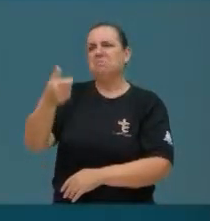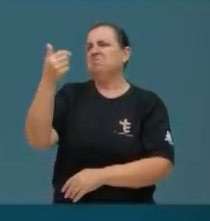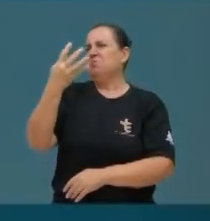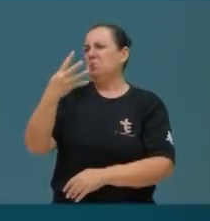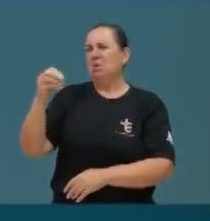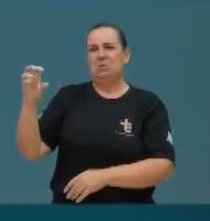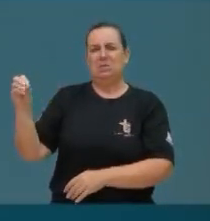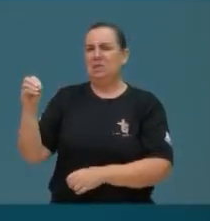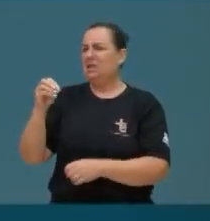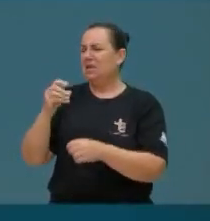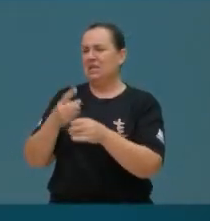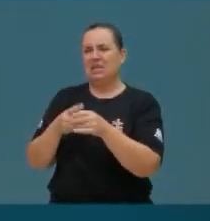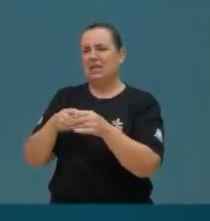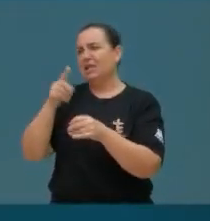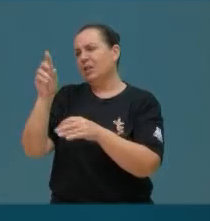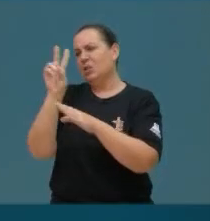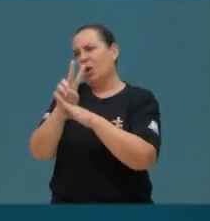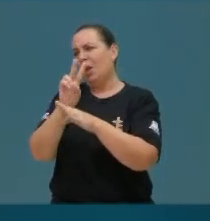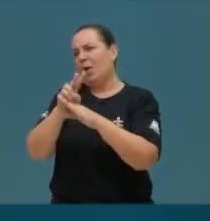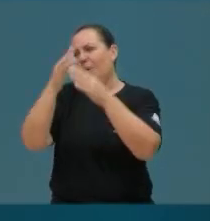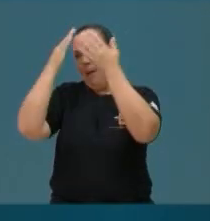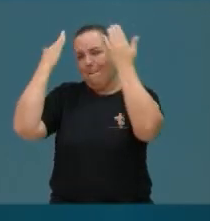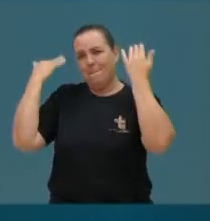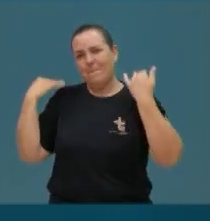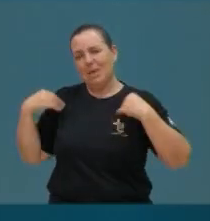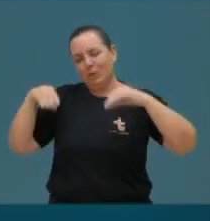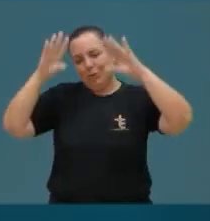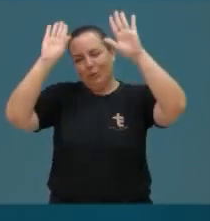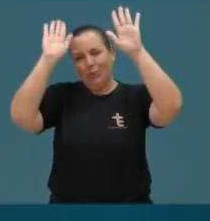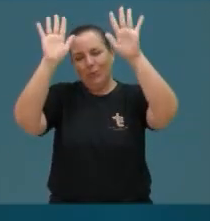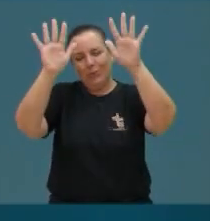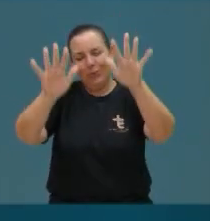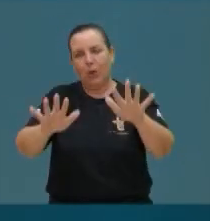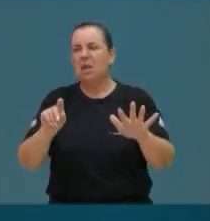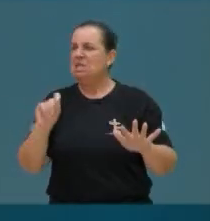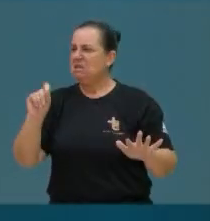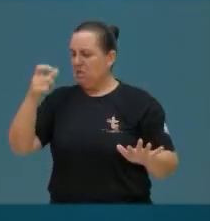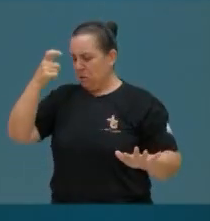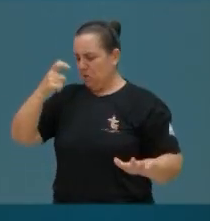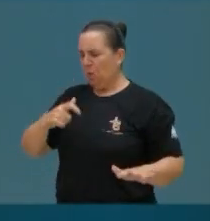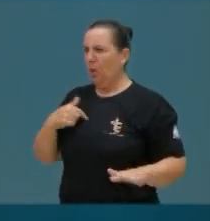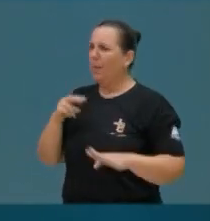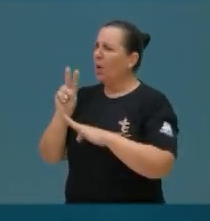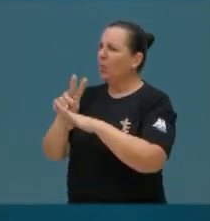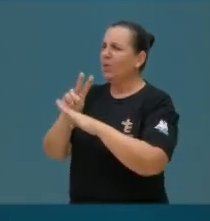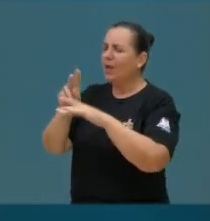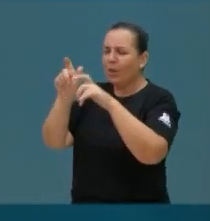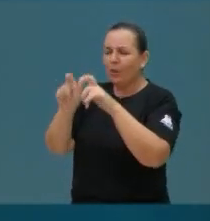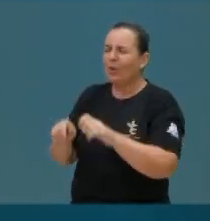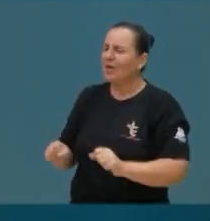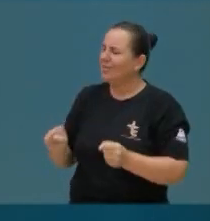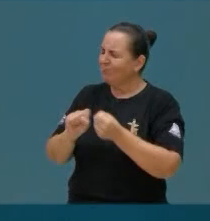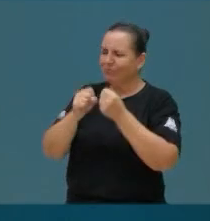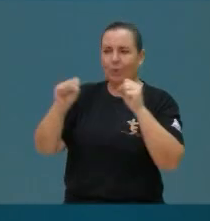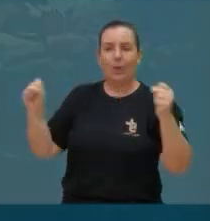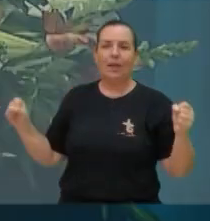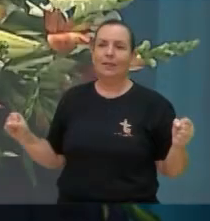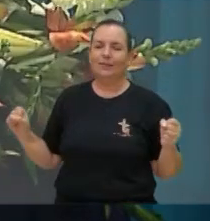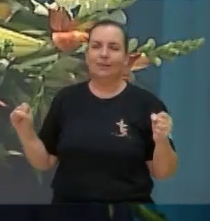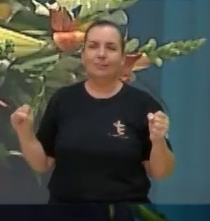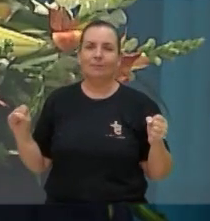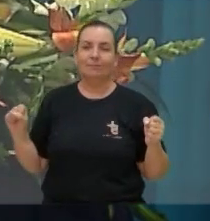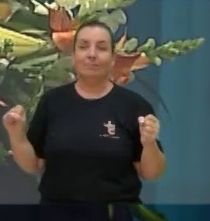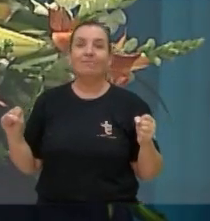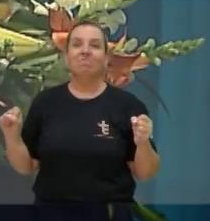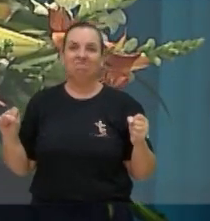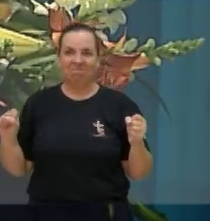cidades que a Senhora cobre com o seu manto. Quem sou eu para cuidar de um lugar tão grandioso assim?